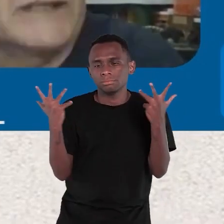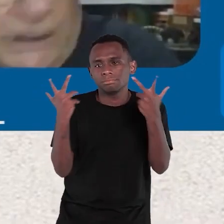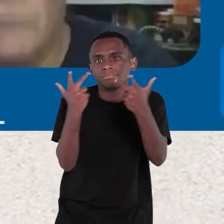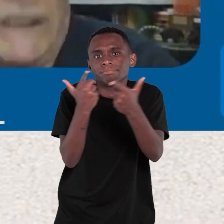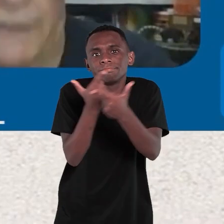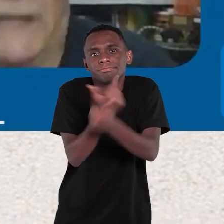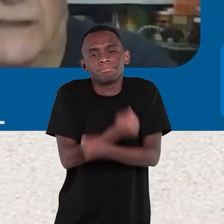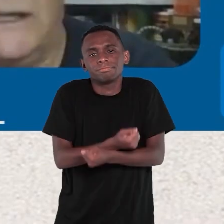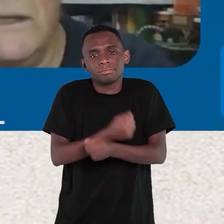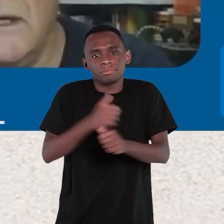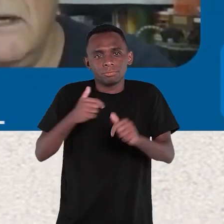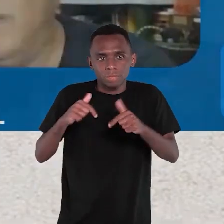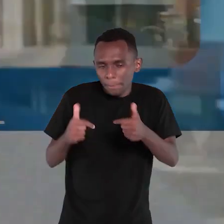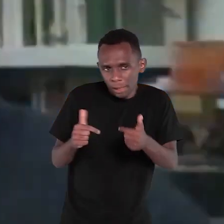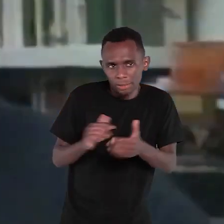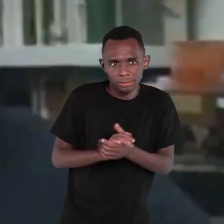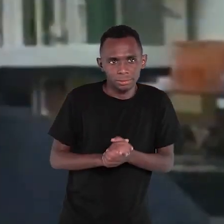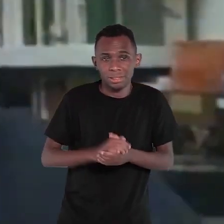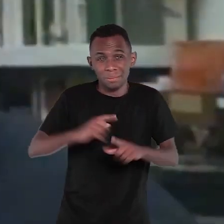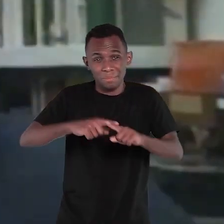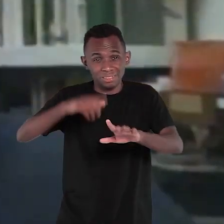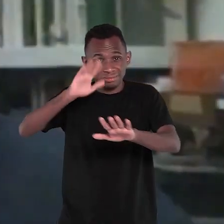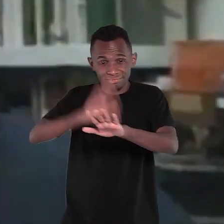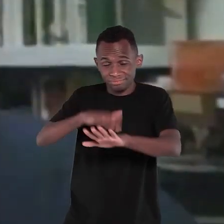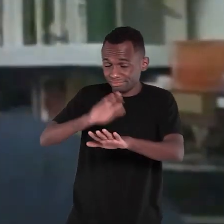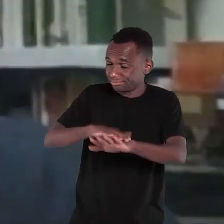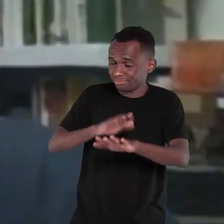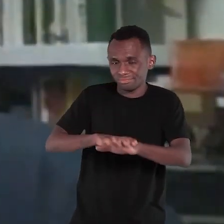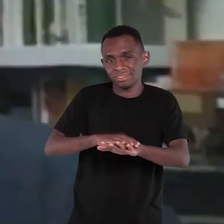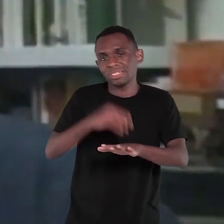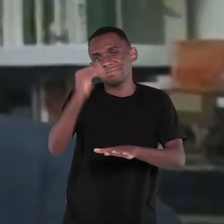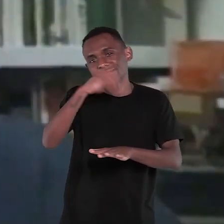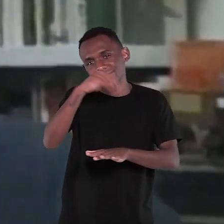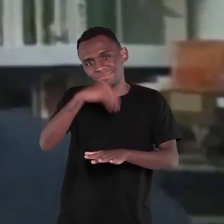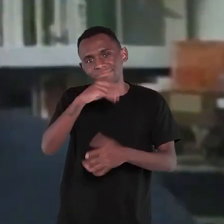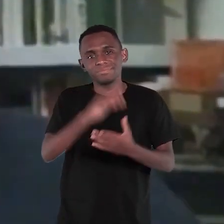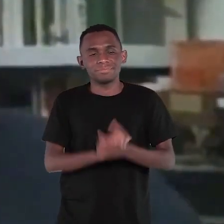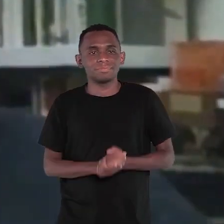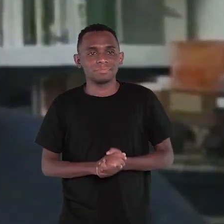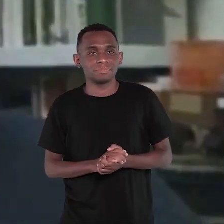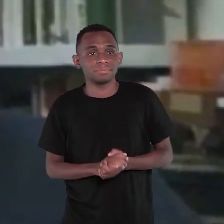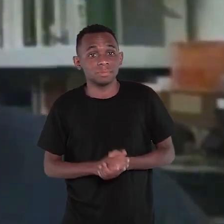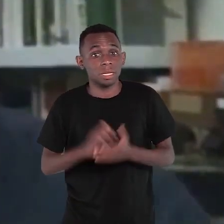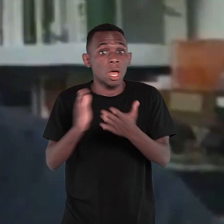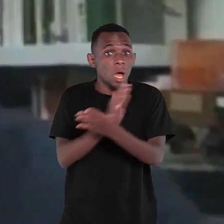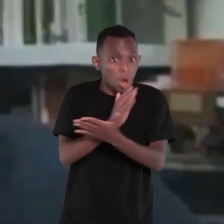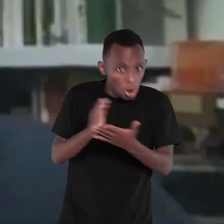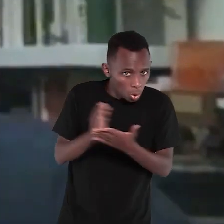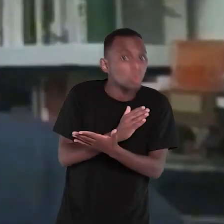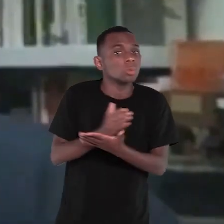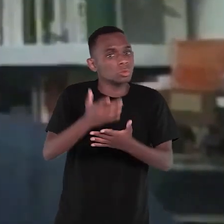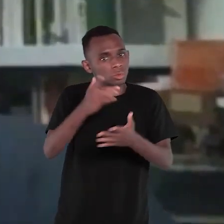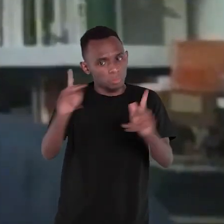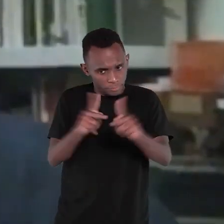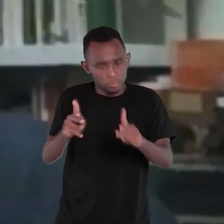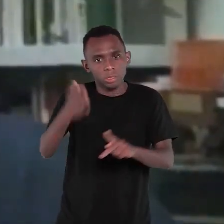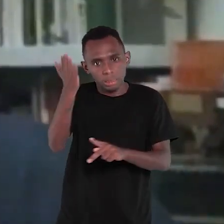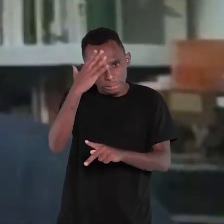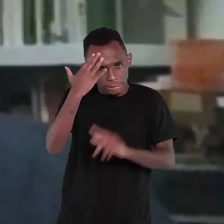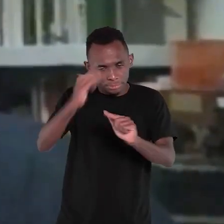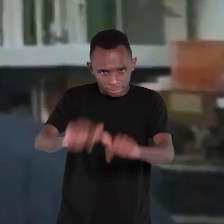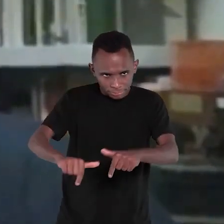está atendendo uma demanda, mas não está fazendo um trabalho de encantamento com a leitura, né? Alguns professores sabem